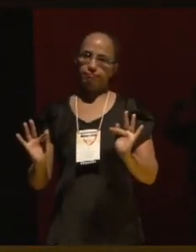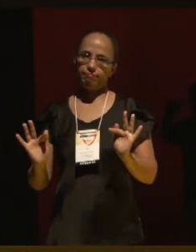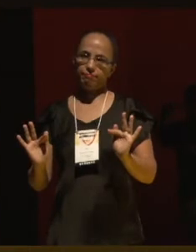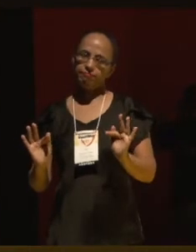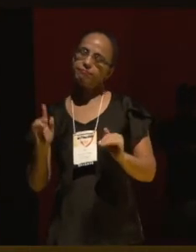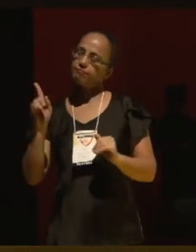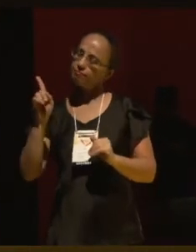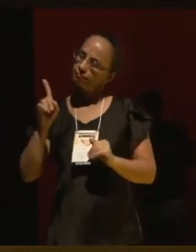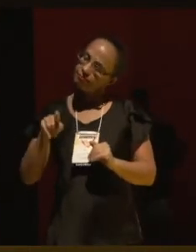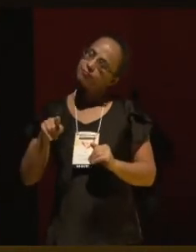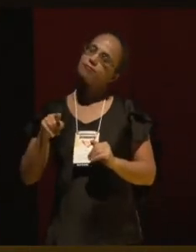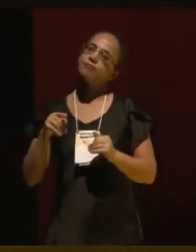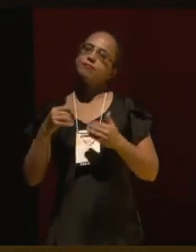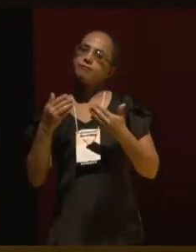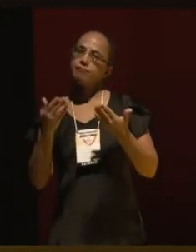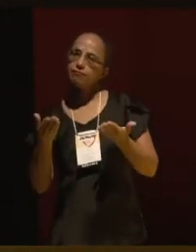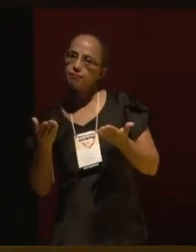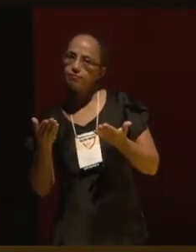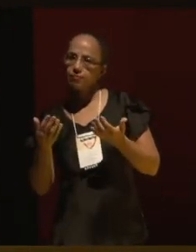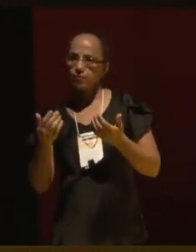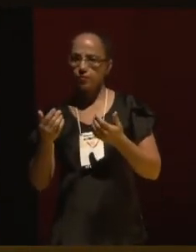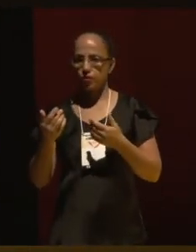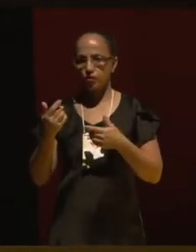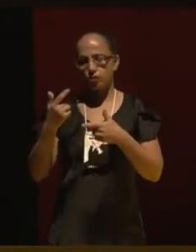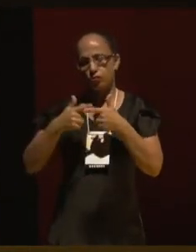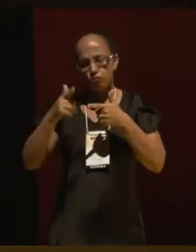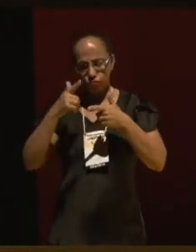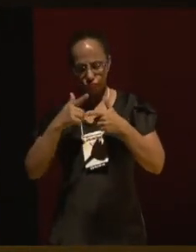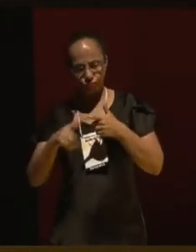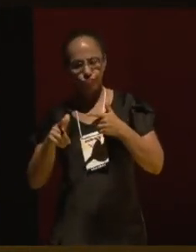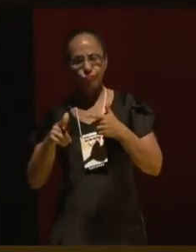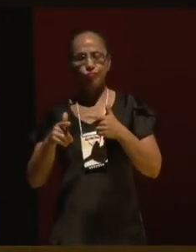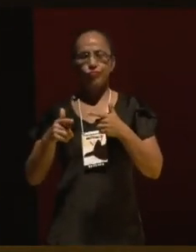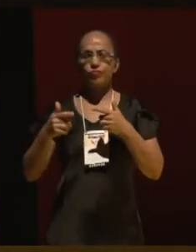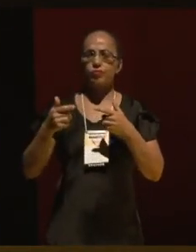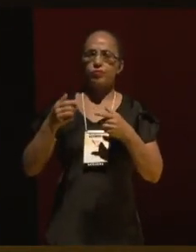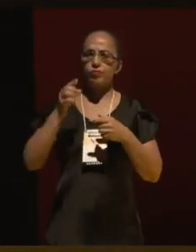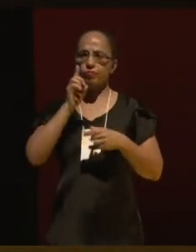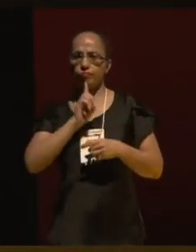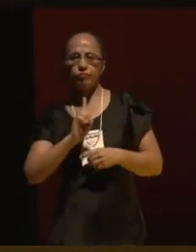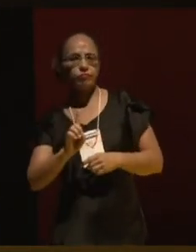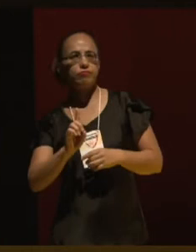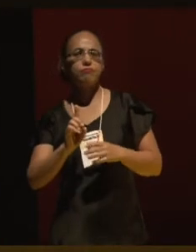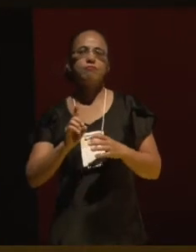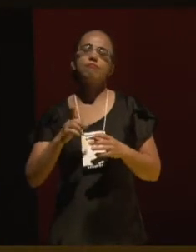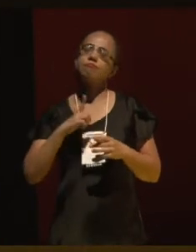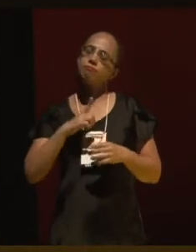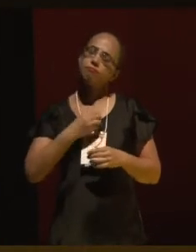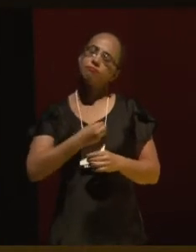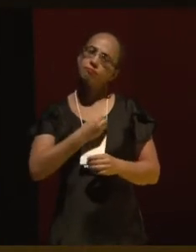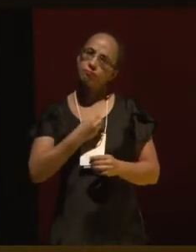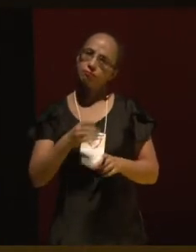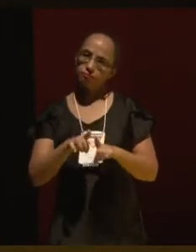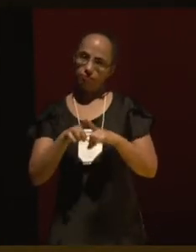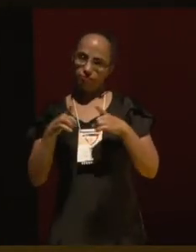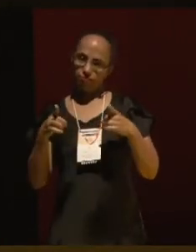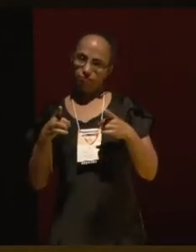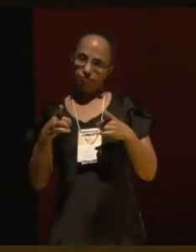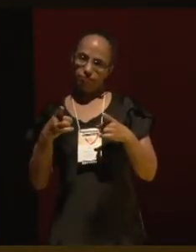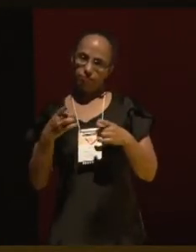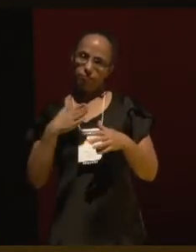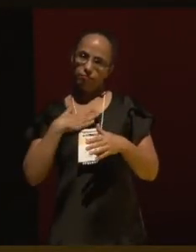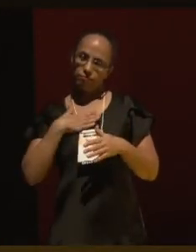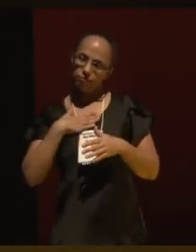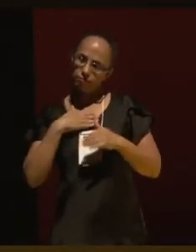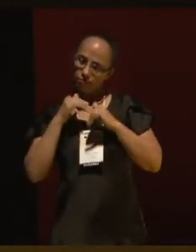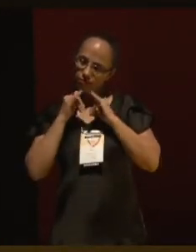É assim que os transtornos estão presentes. Mas gostaria de dizer que esta